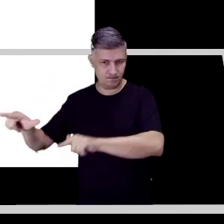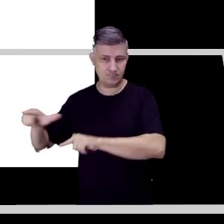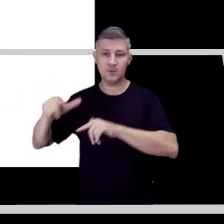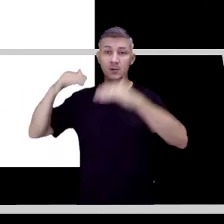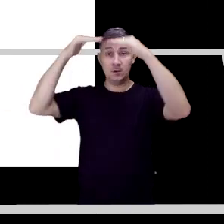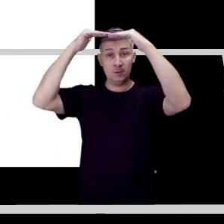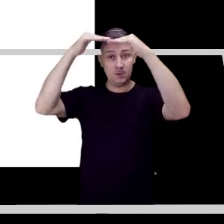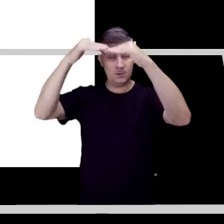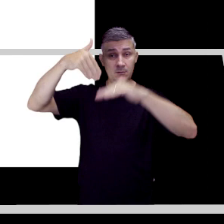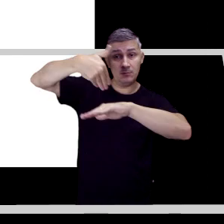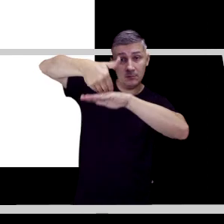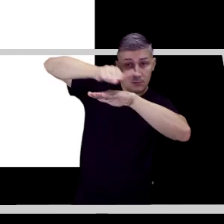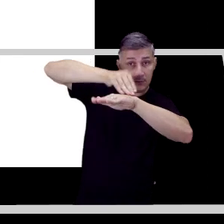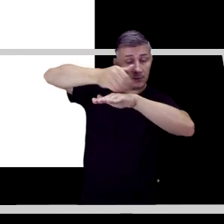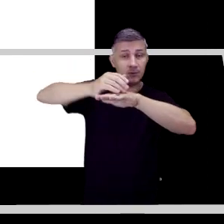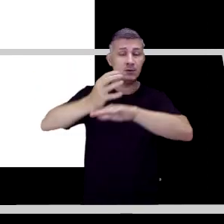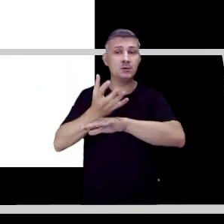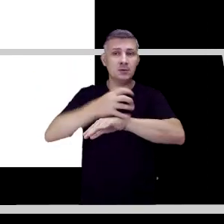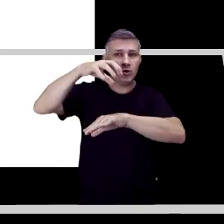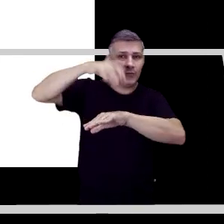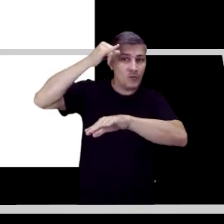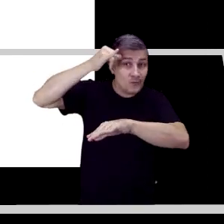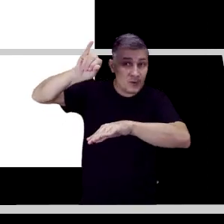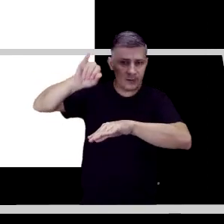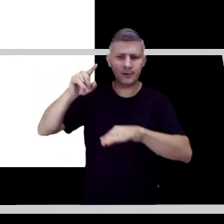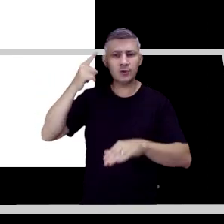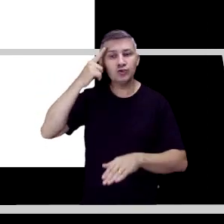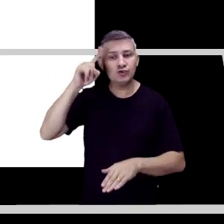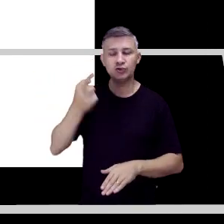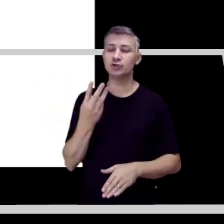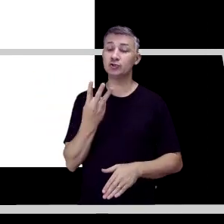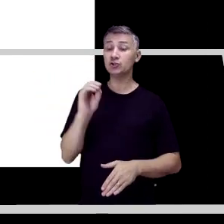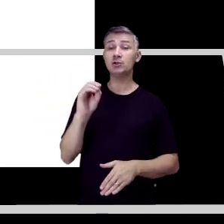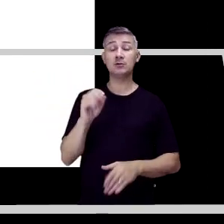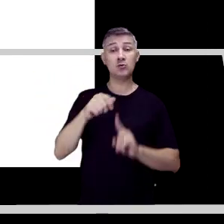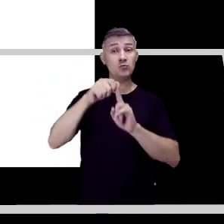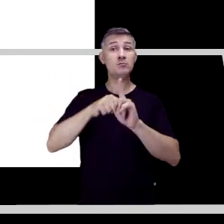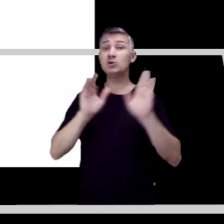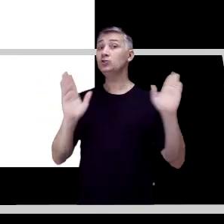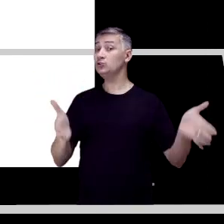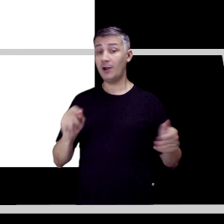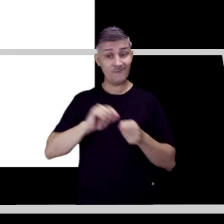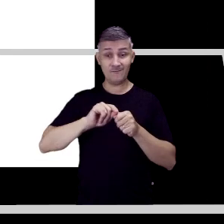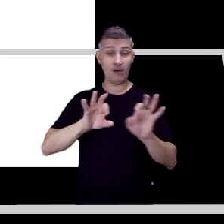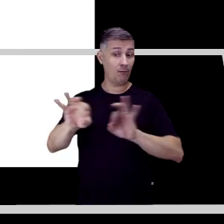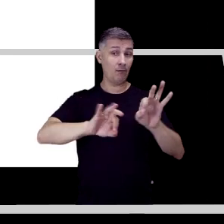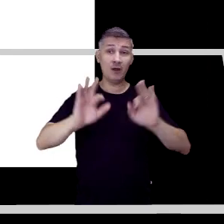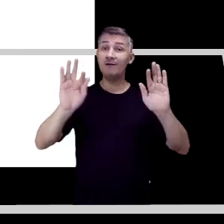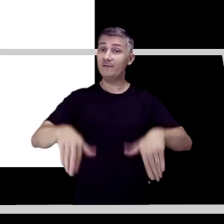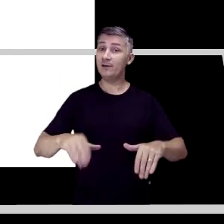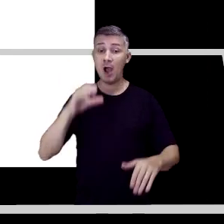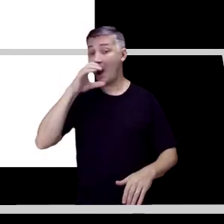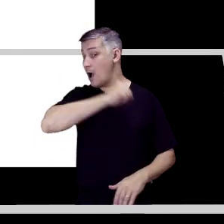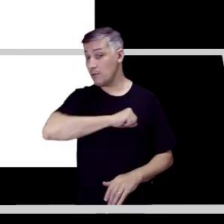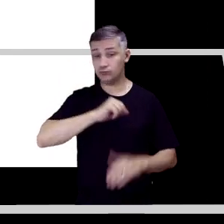a impermeabilização. Então, aqui a gente está ainda no dia... Já estamos ainda no dia 30 da obra, já está fazendo o